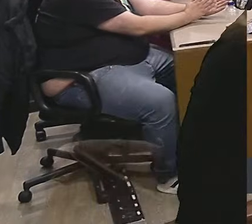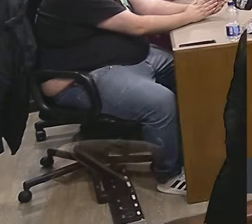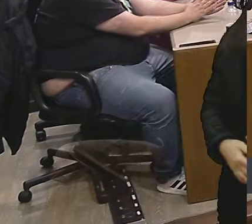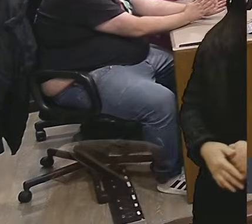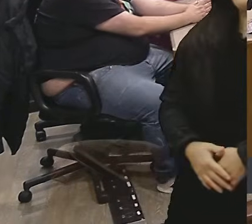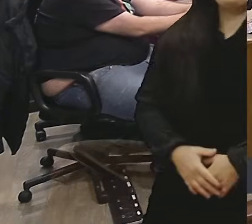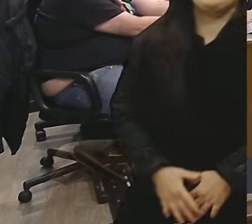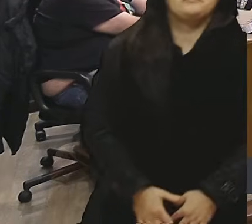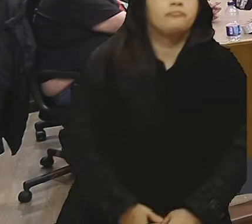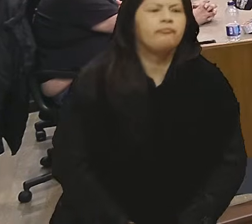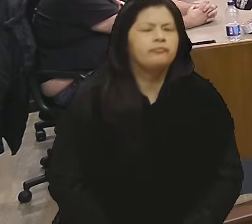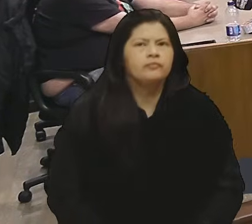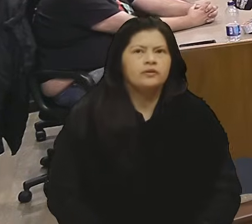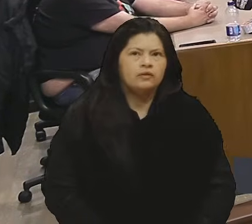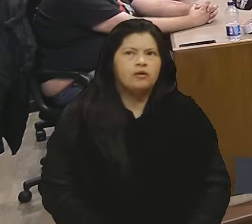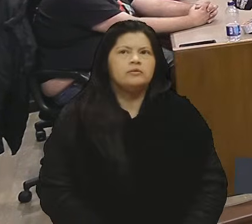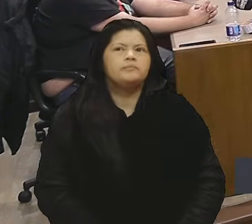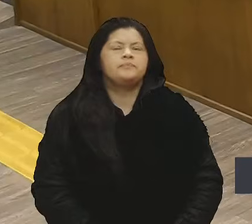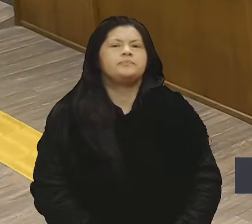Obrigado.